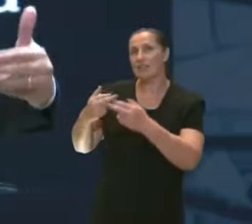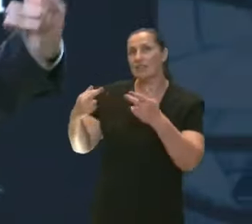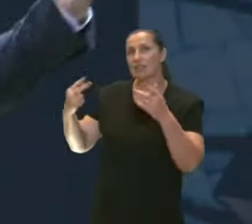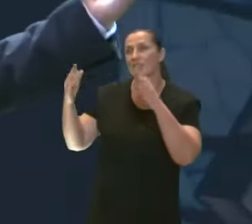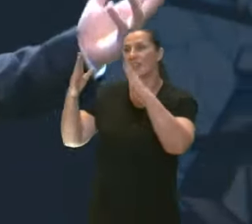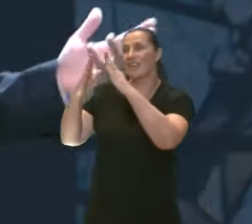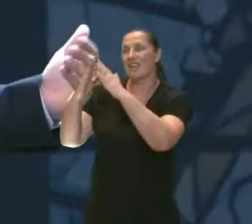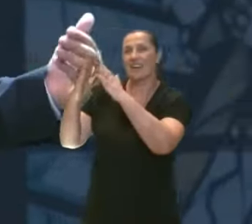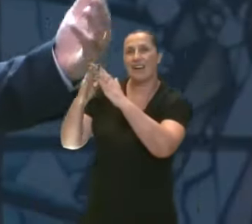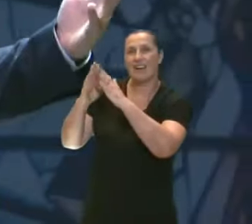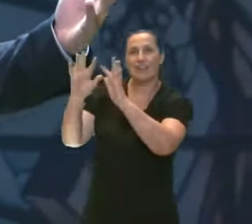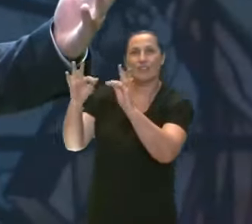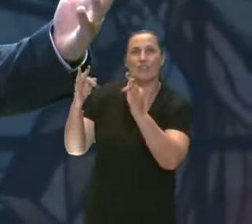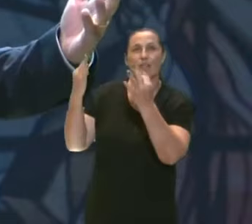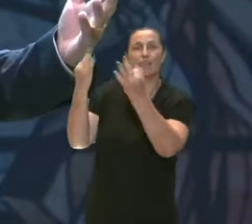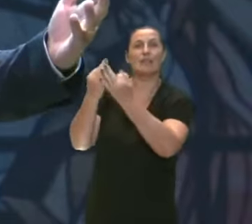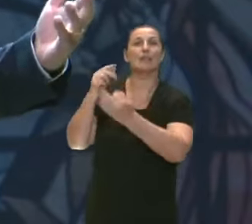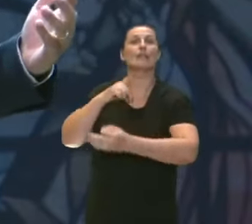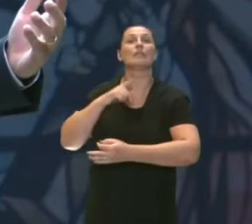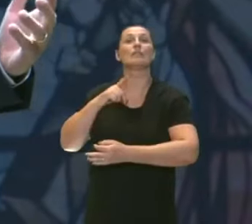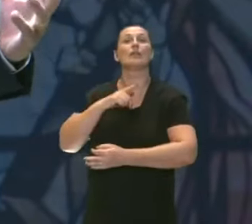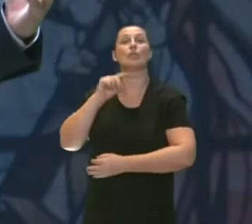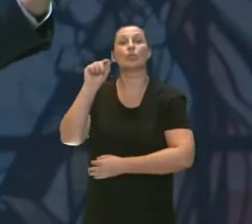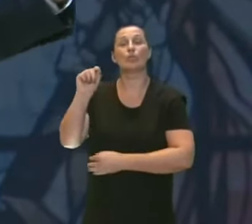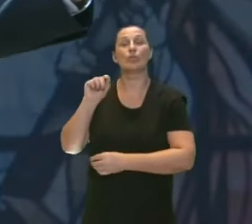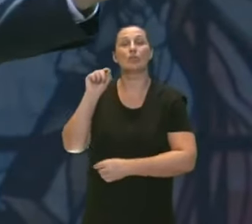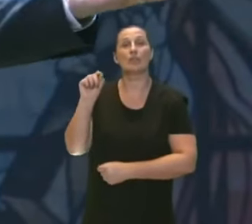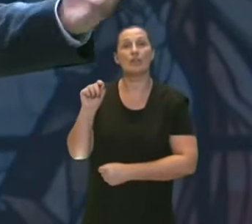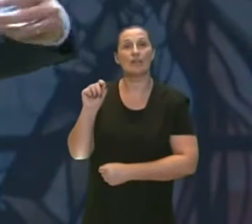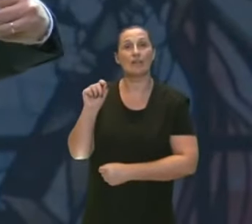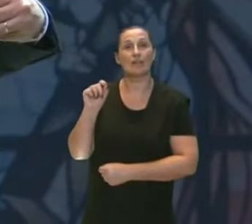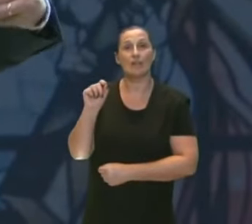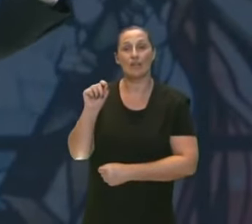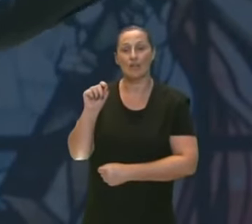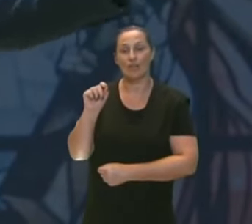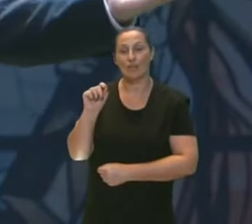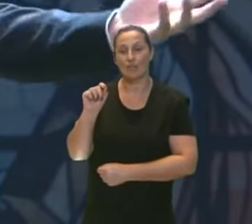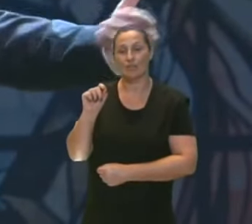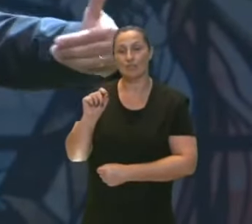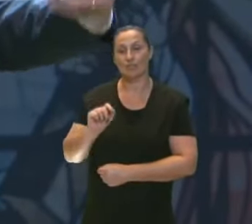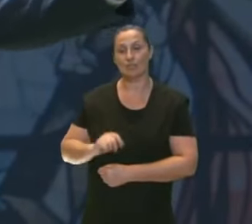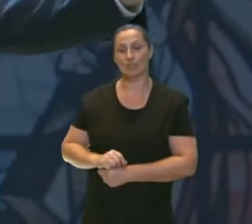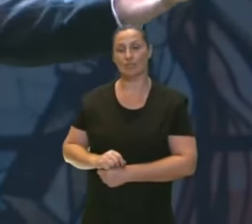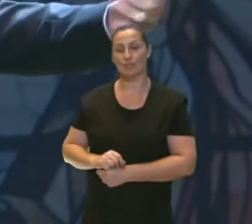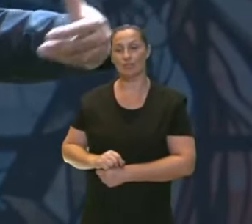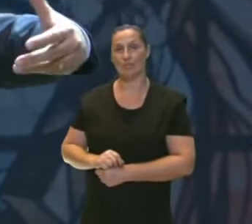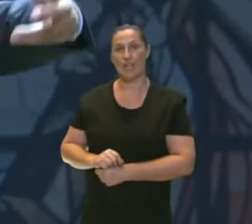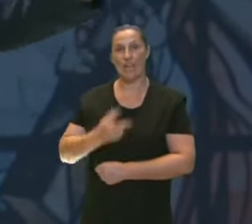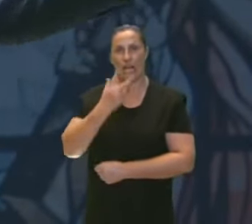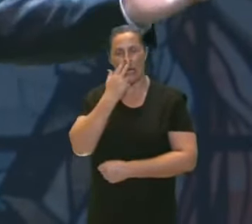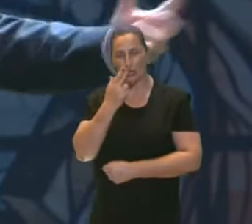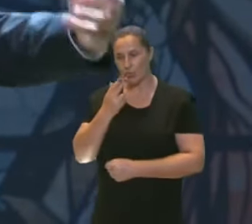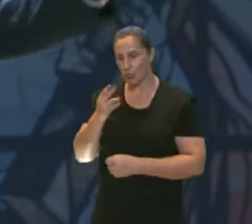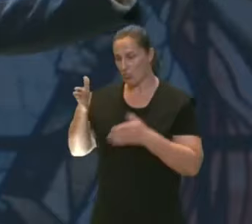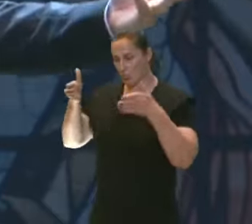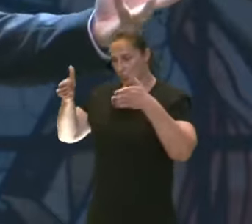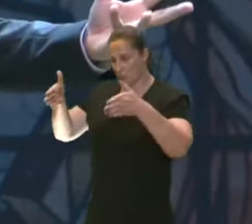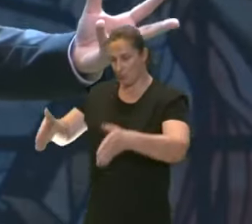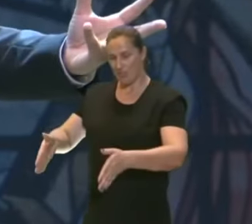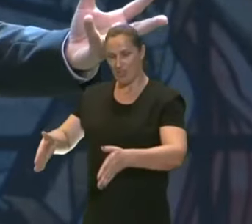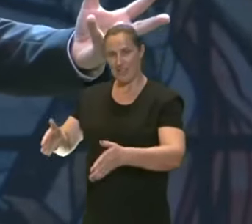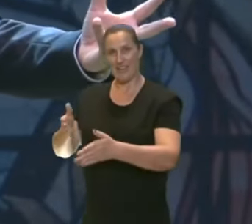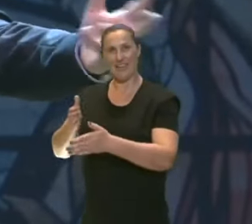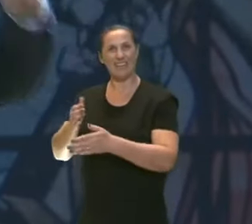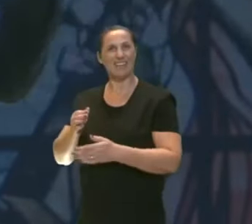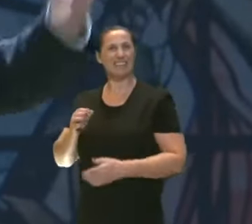coisas da casa e das famílias, está lá um sei lá, um caixão, né, uma urna, alguma